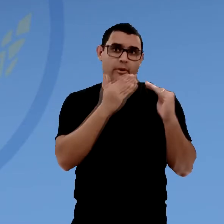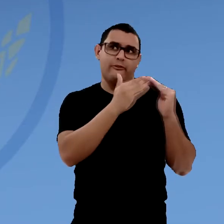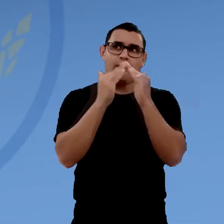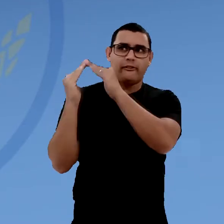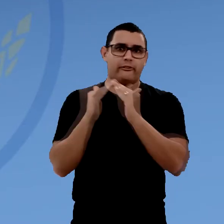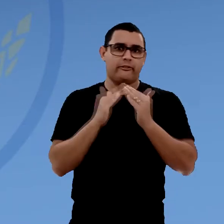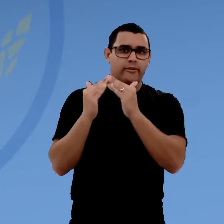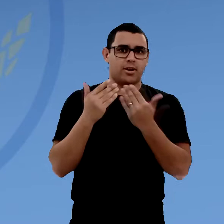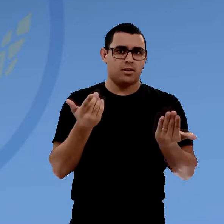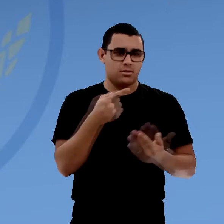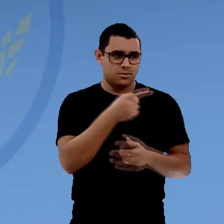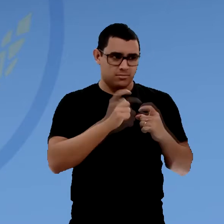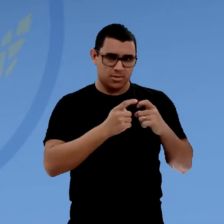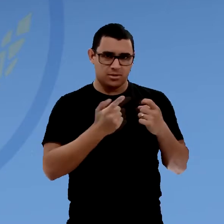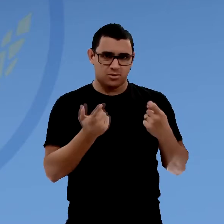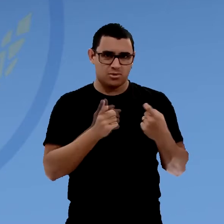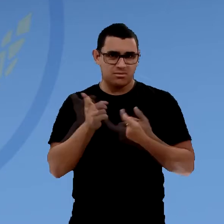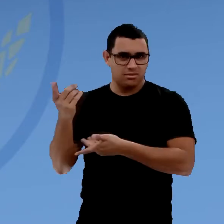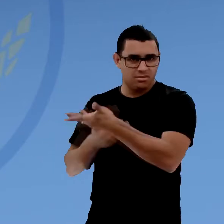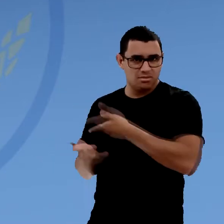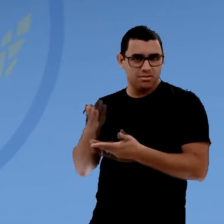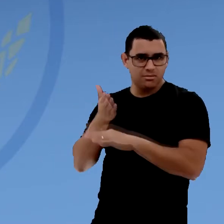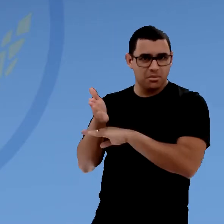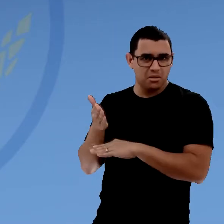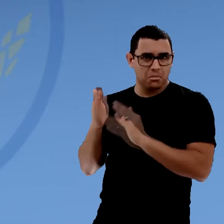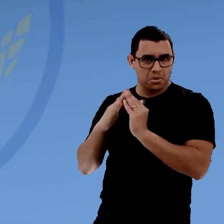morando em uma favela, por exemplo, visto que